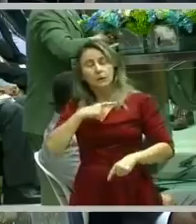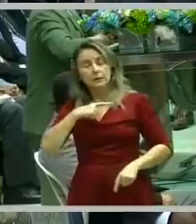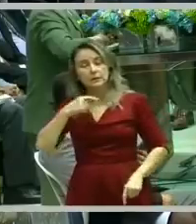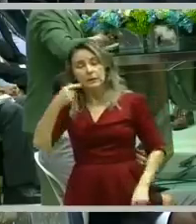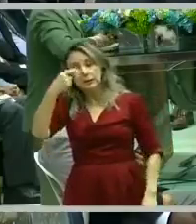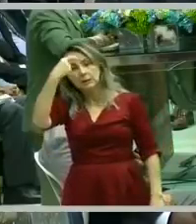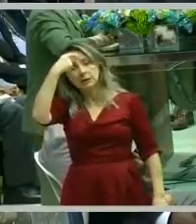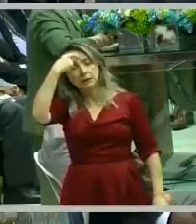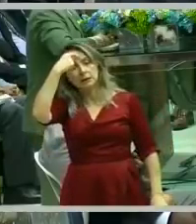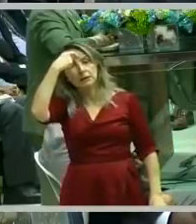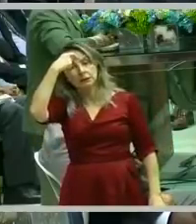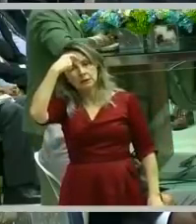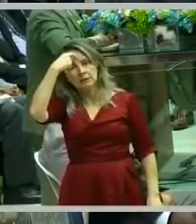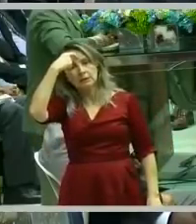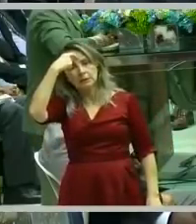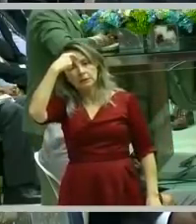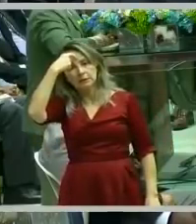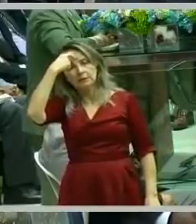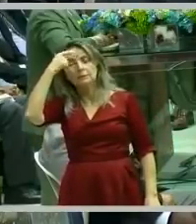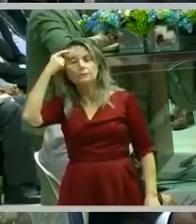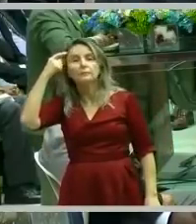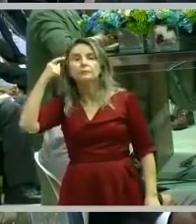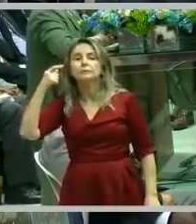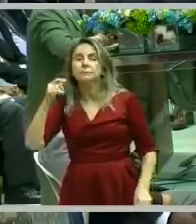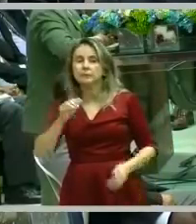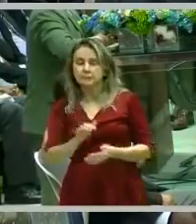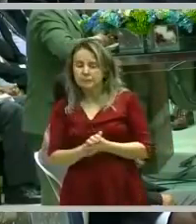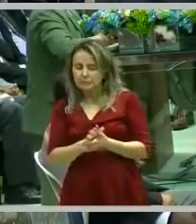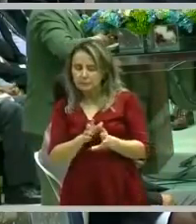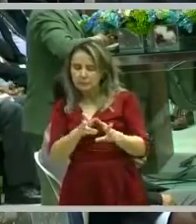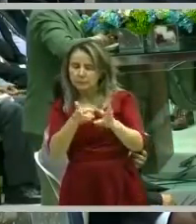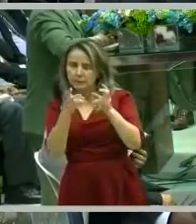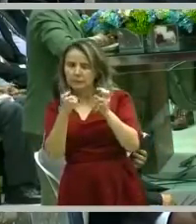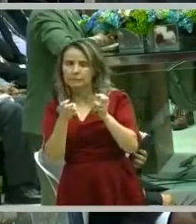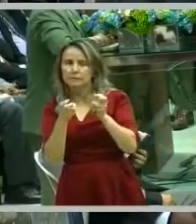a Bíblia diz que o homem espiritual discerne tudo.